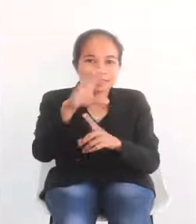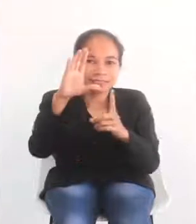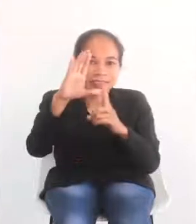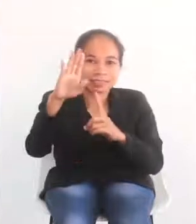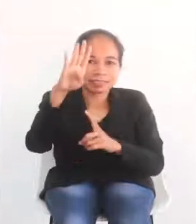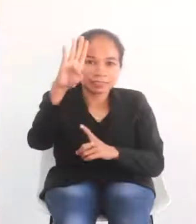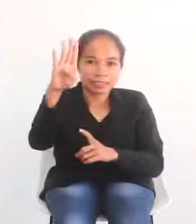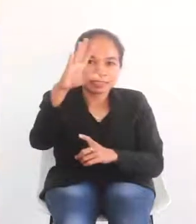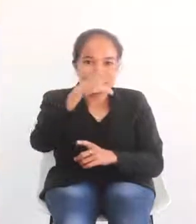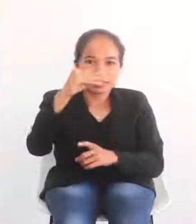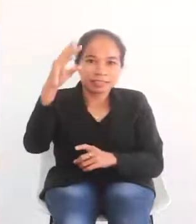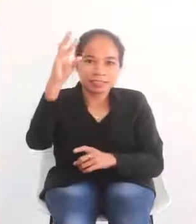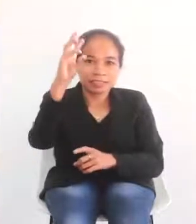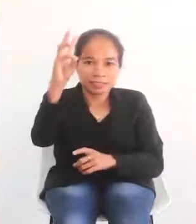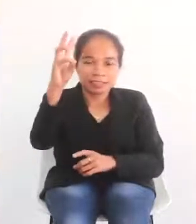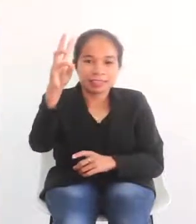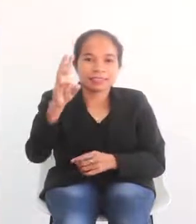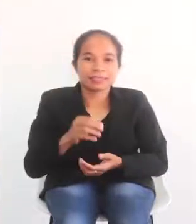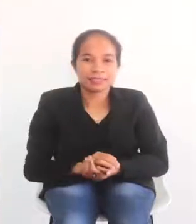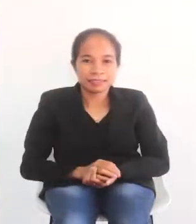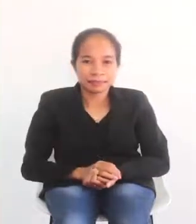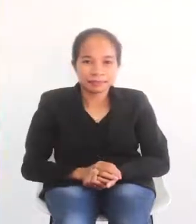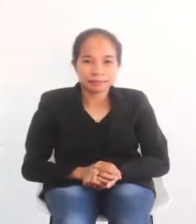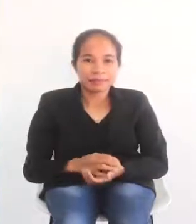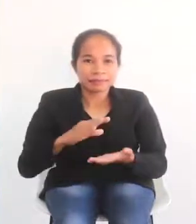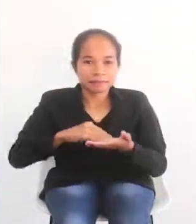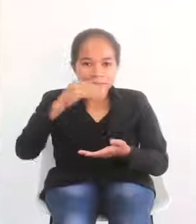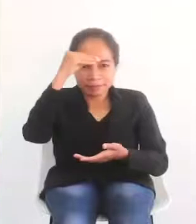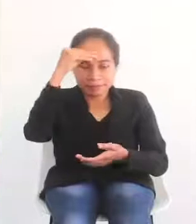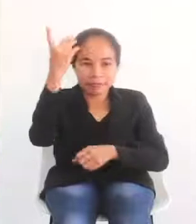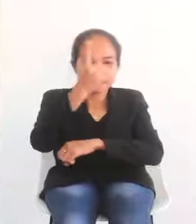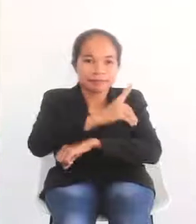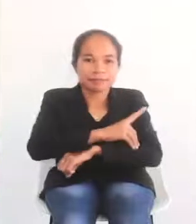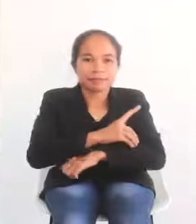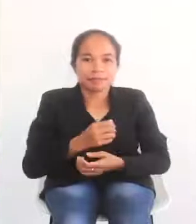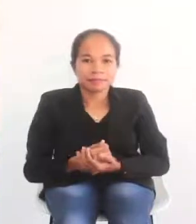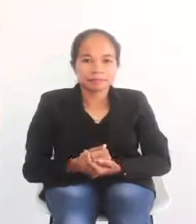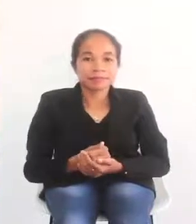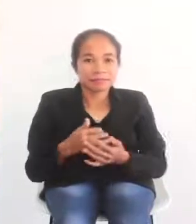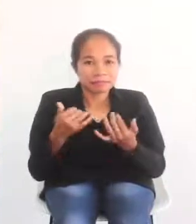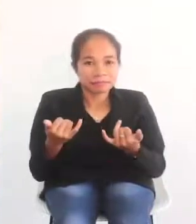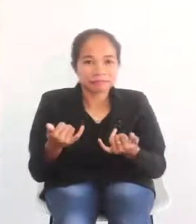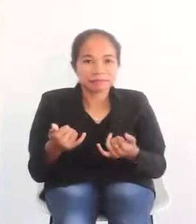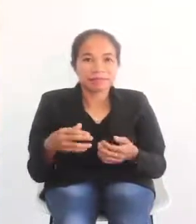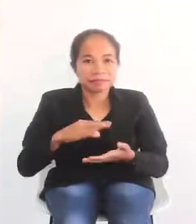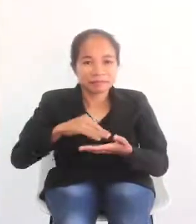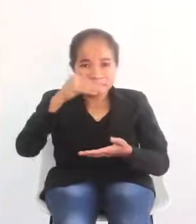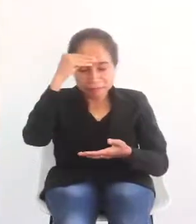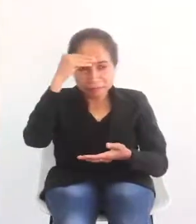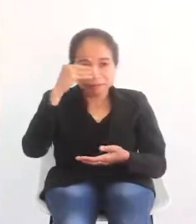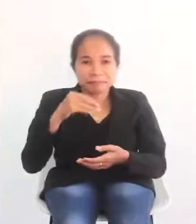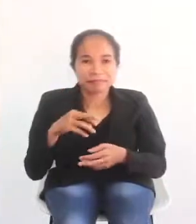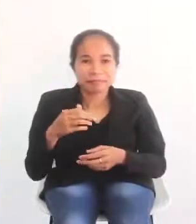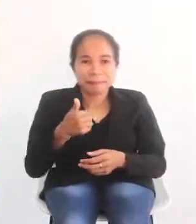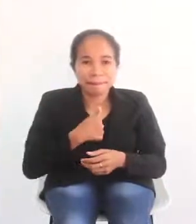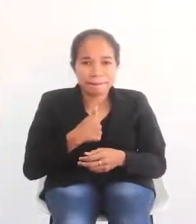Klase hat to klase nen. Aprendizaje judia. Ohing ita se aprende.